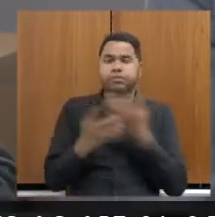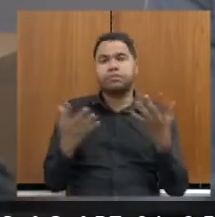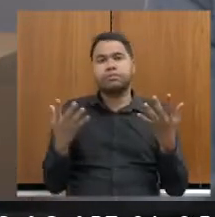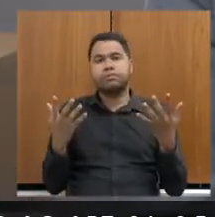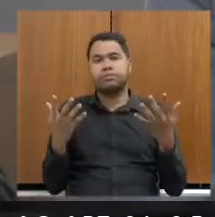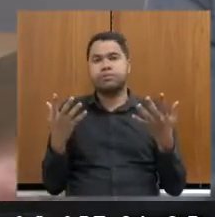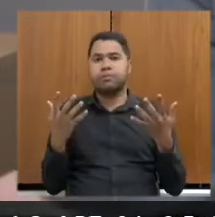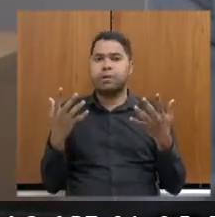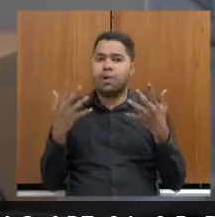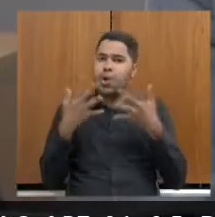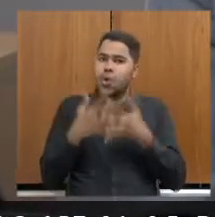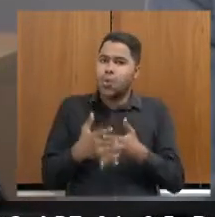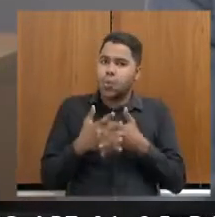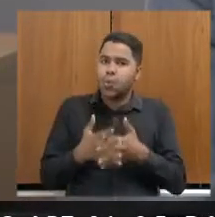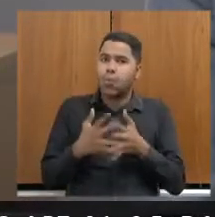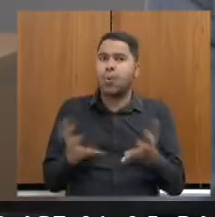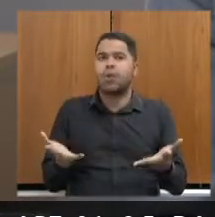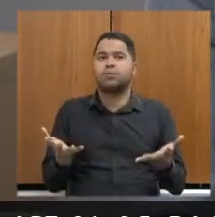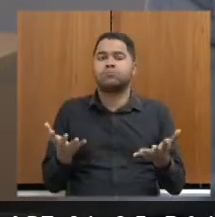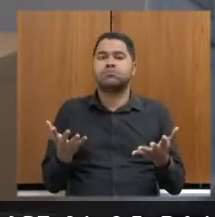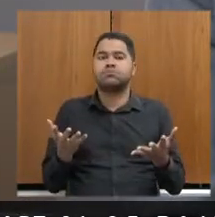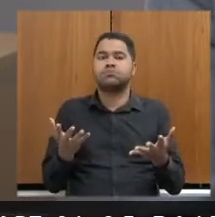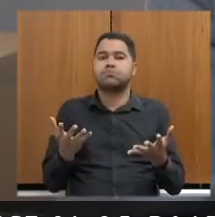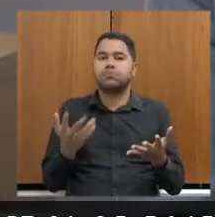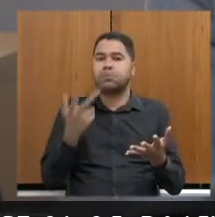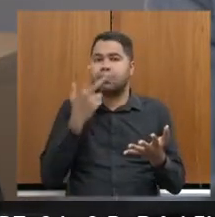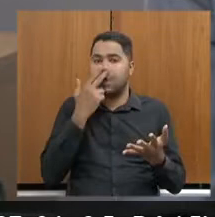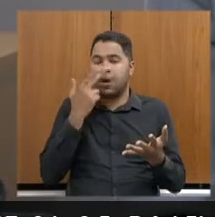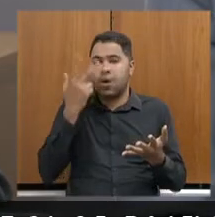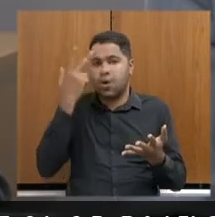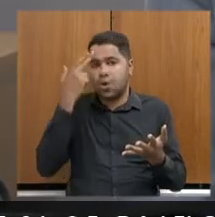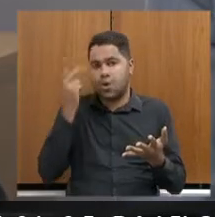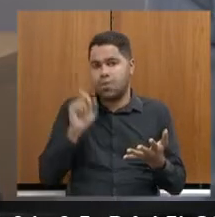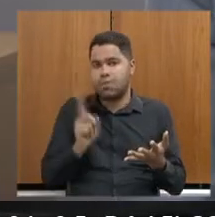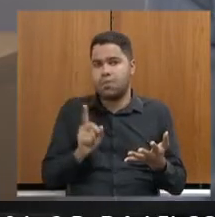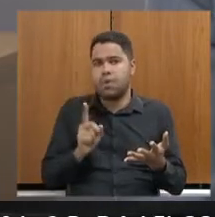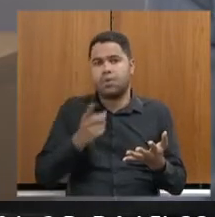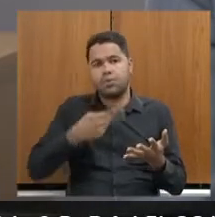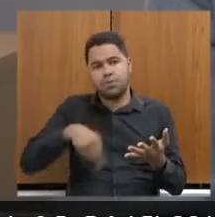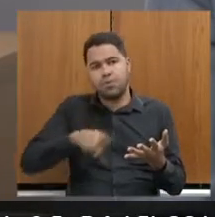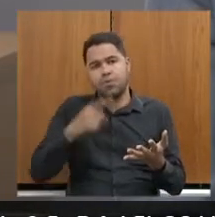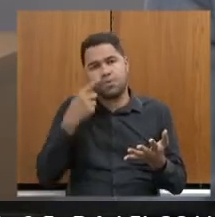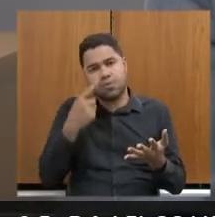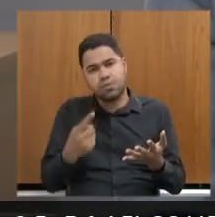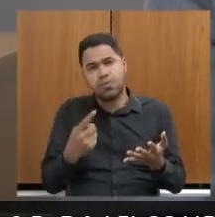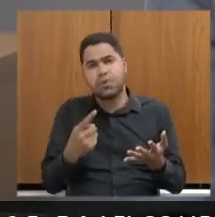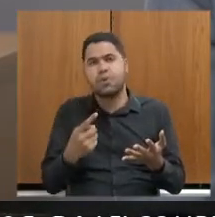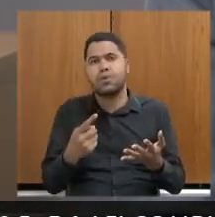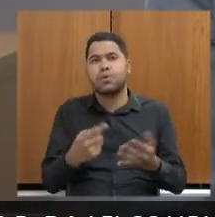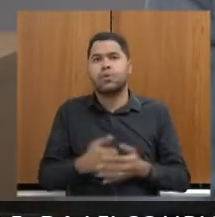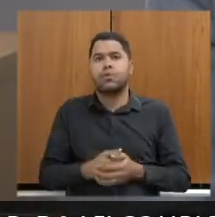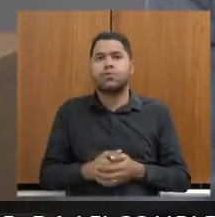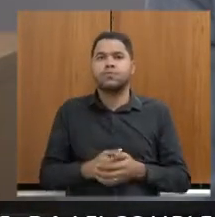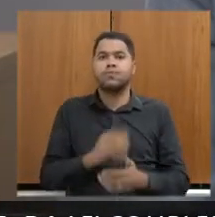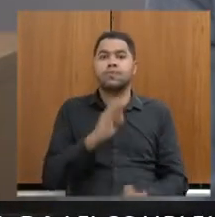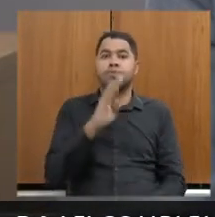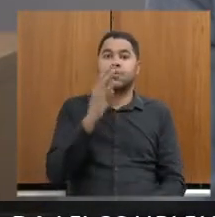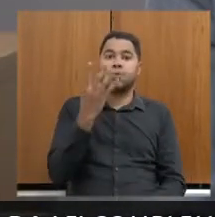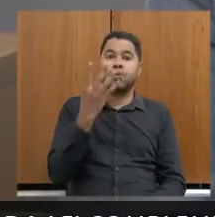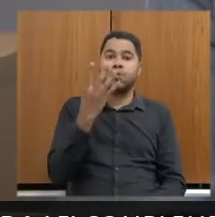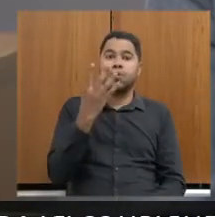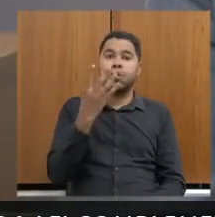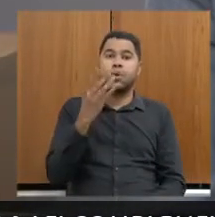todas as agruras com todos os acidentes anormais acontecidos a gente vê sair de 4B para